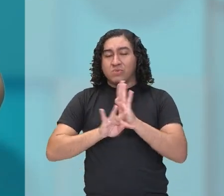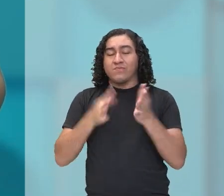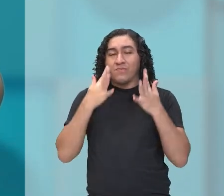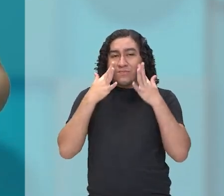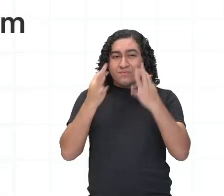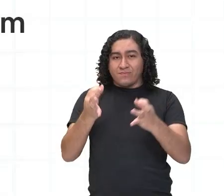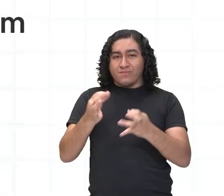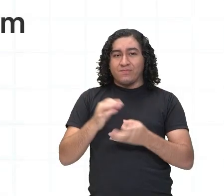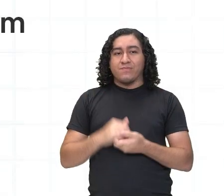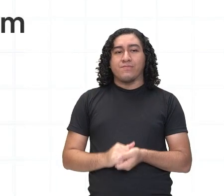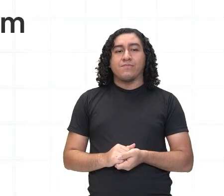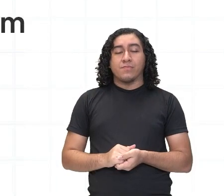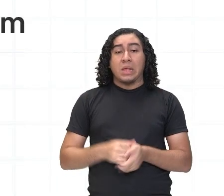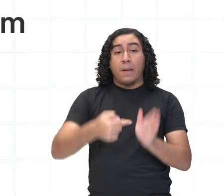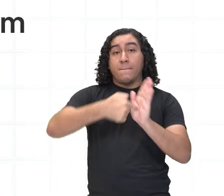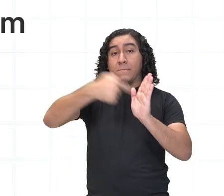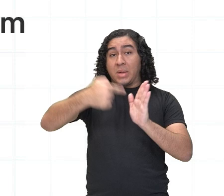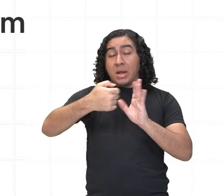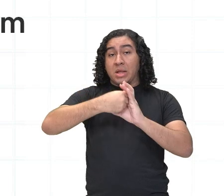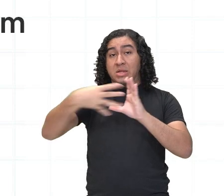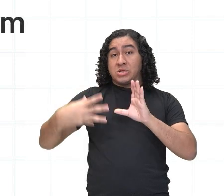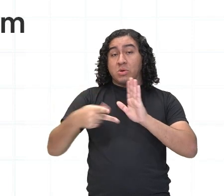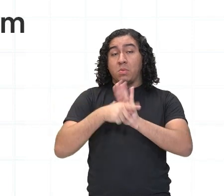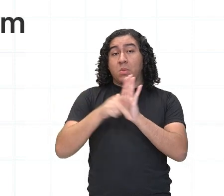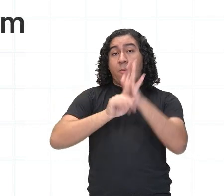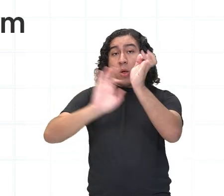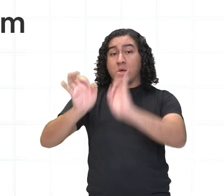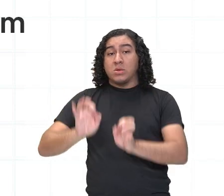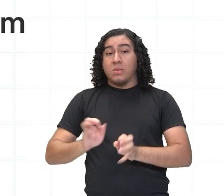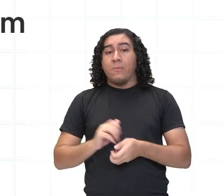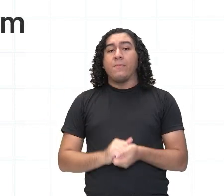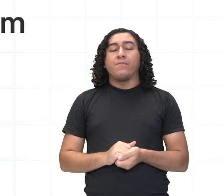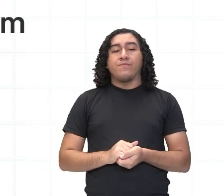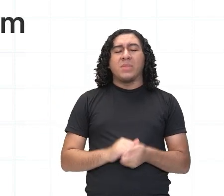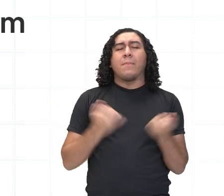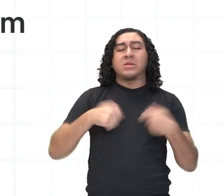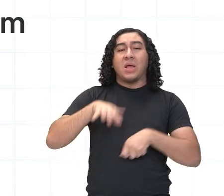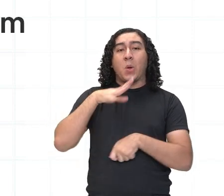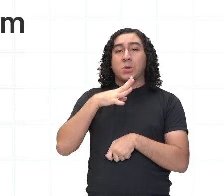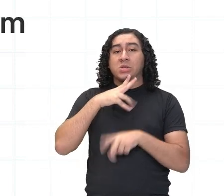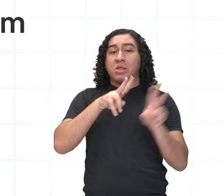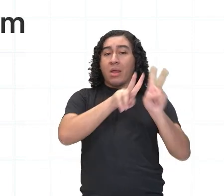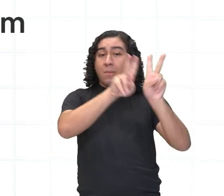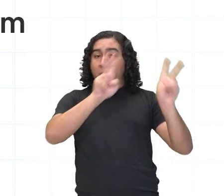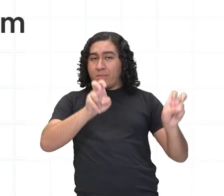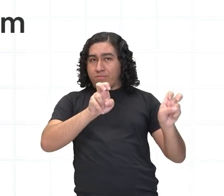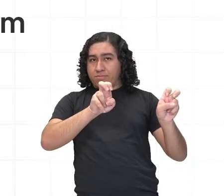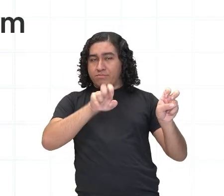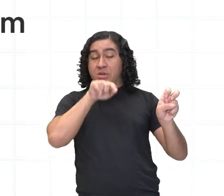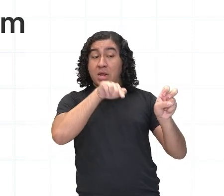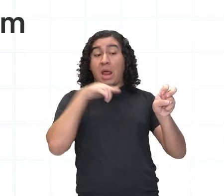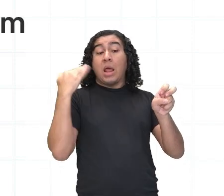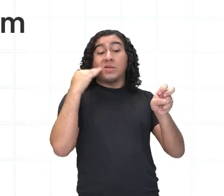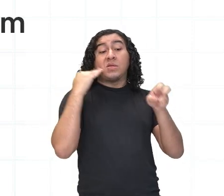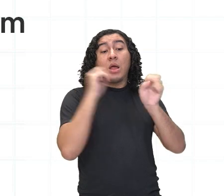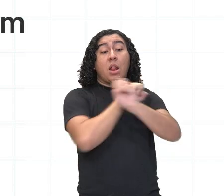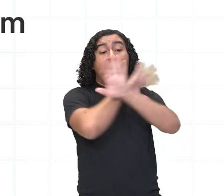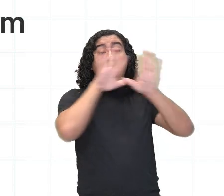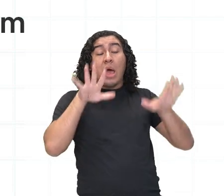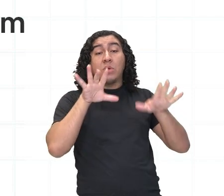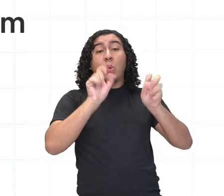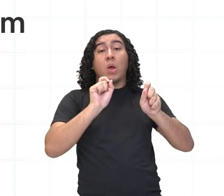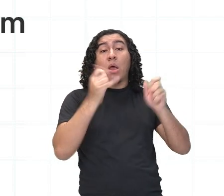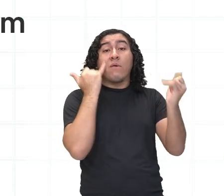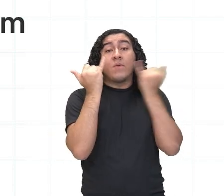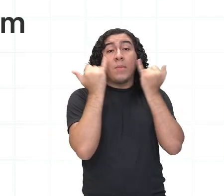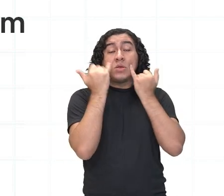só. Primeiro ponto para o meu planejamento. Eu preciso conhecer sobre o tema, entender o que ele está